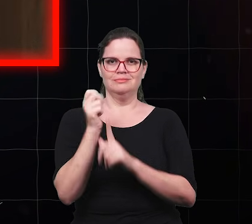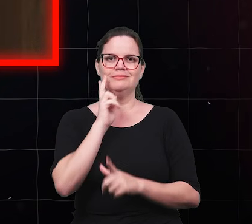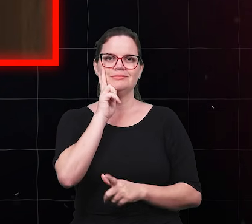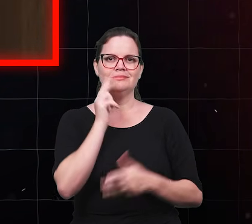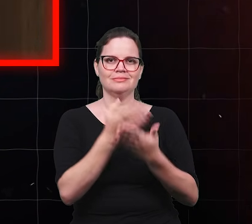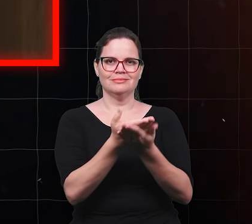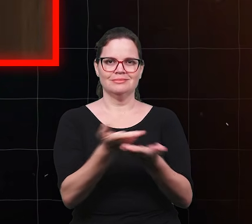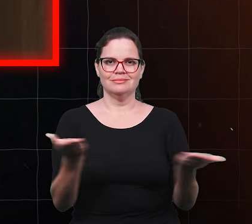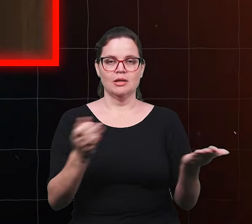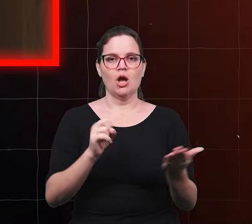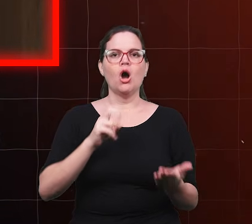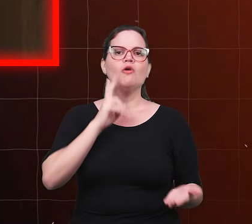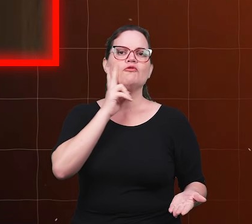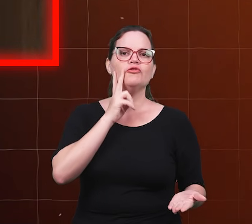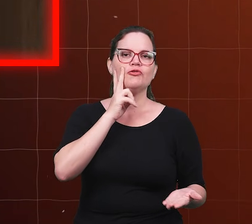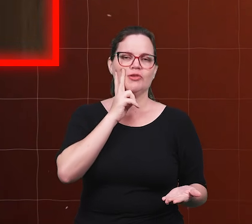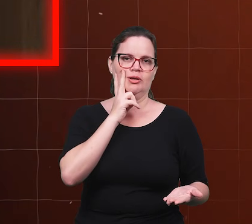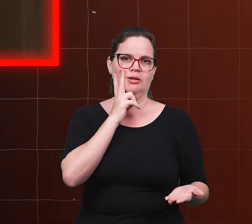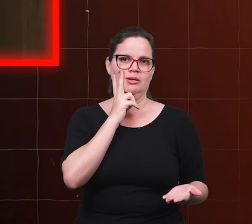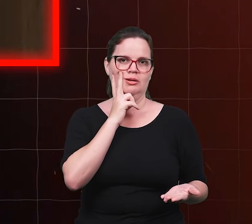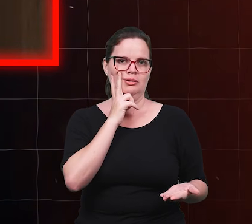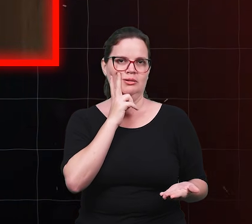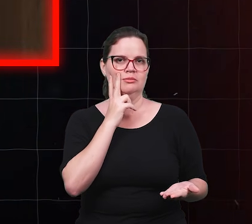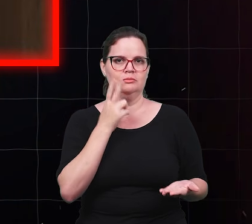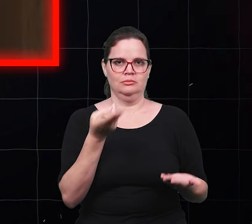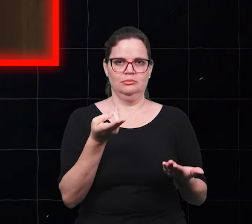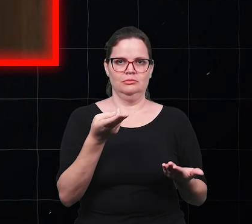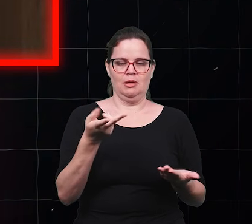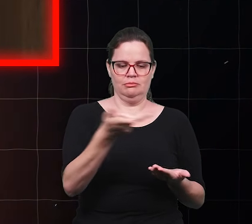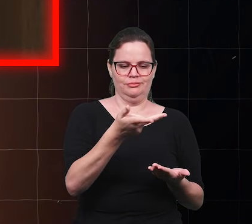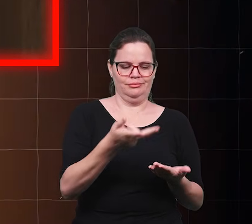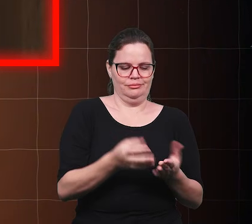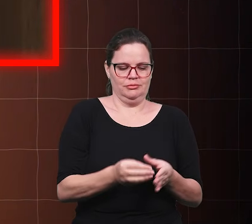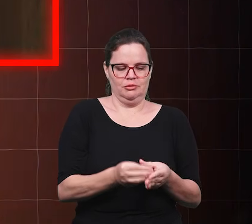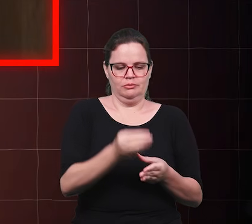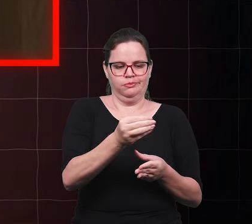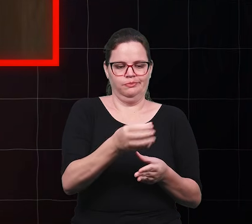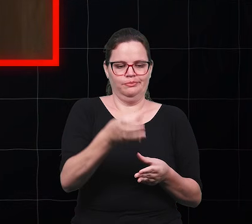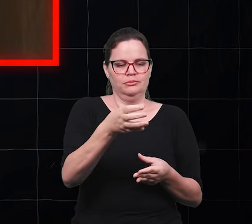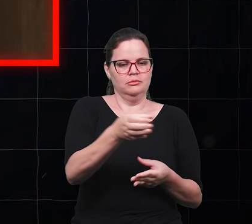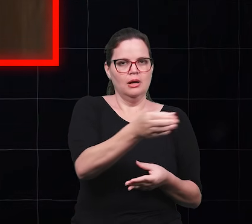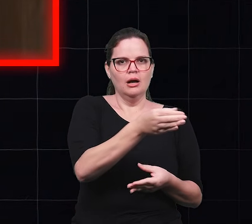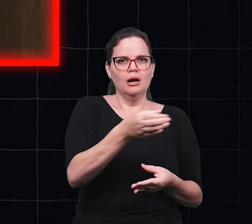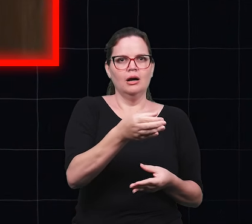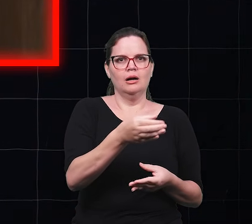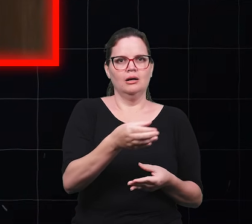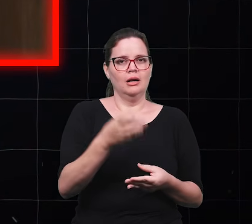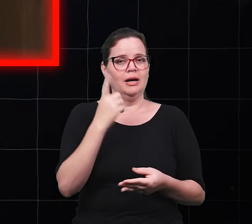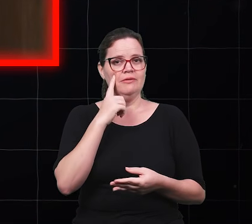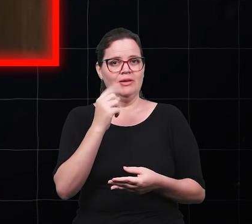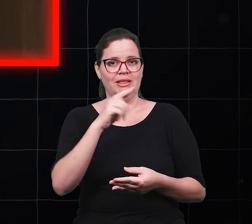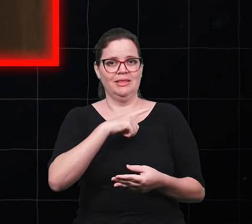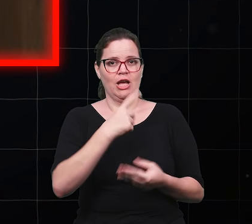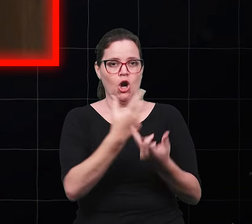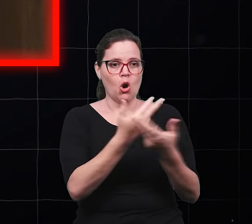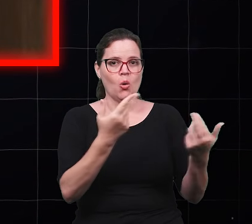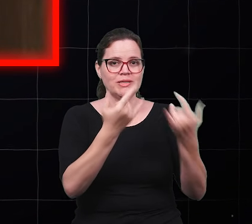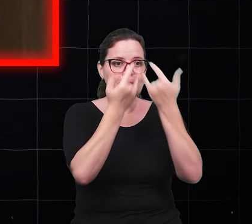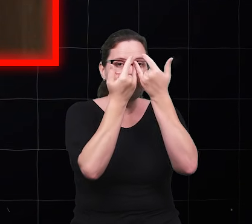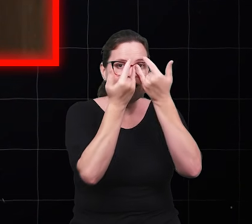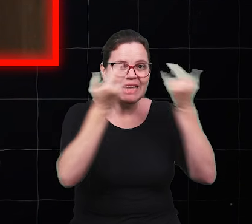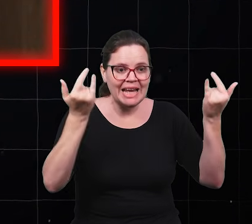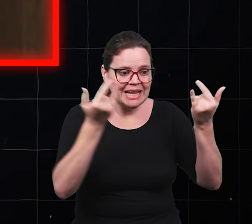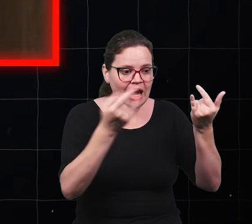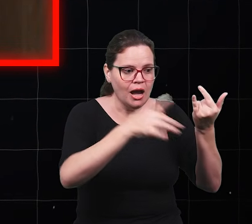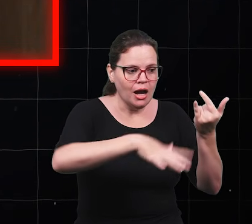né, da ceia também. Então é como chega ao entendimento de que elementos físicos se